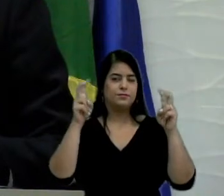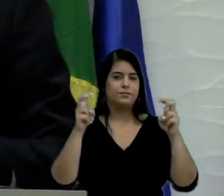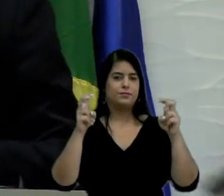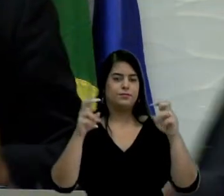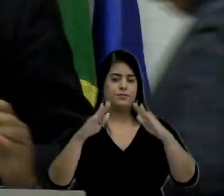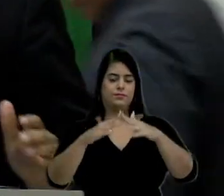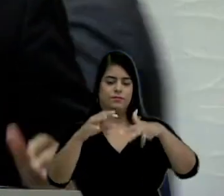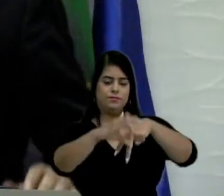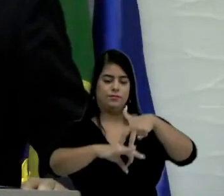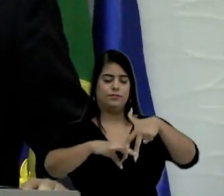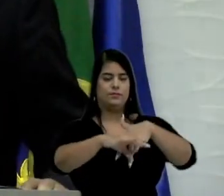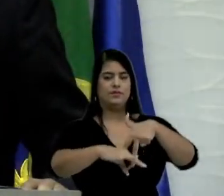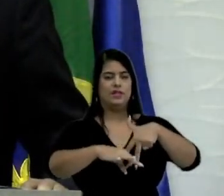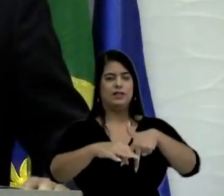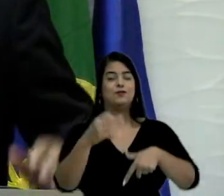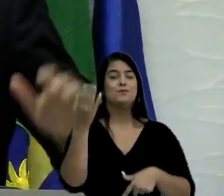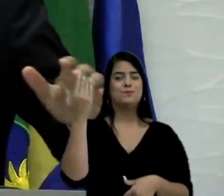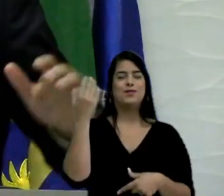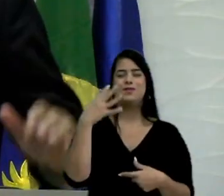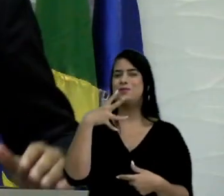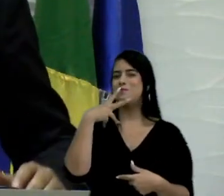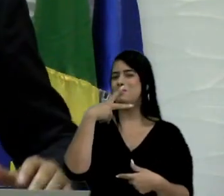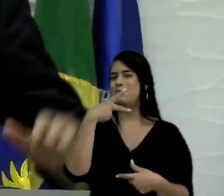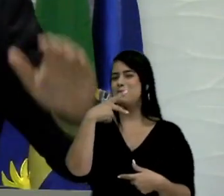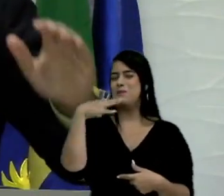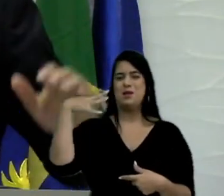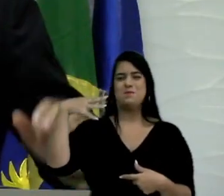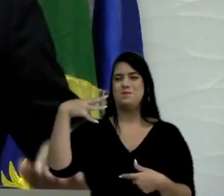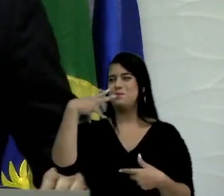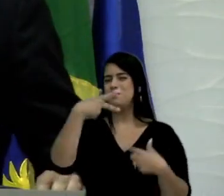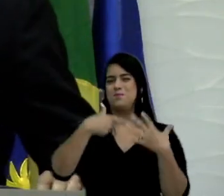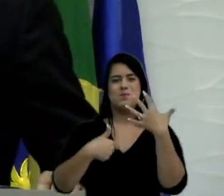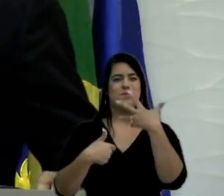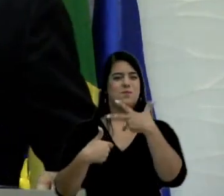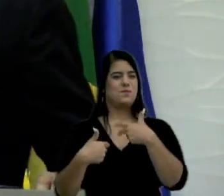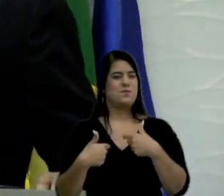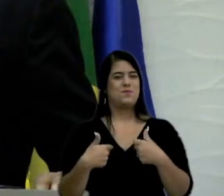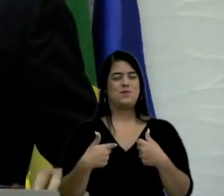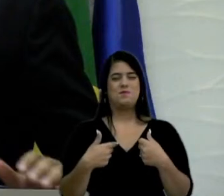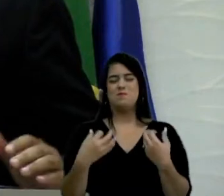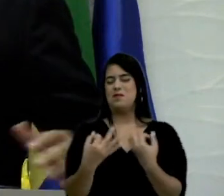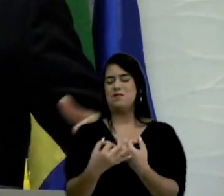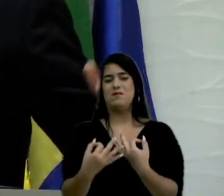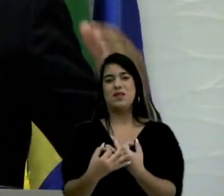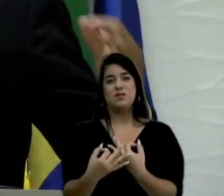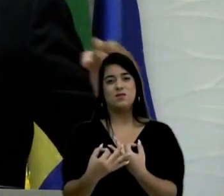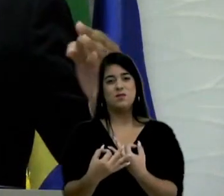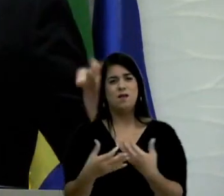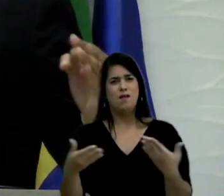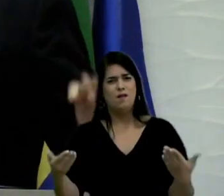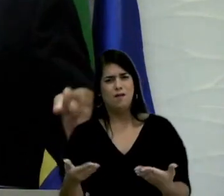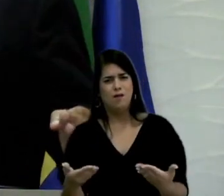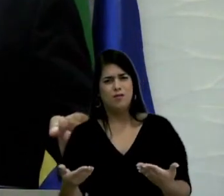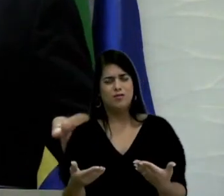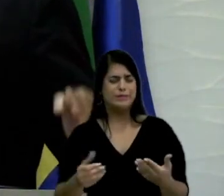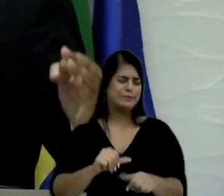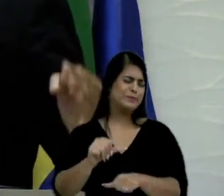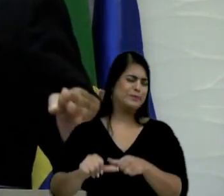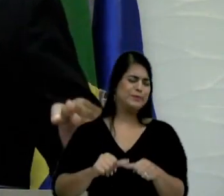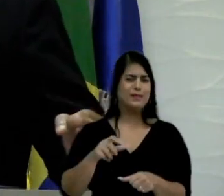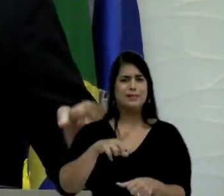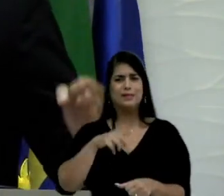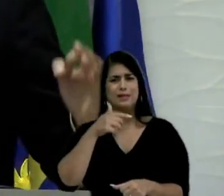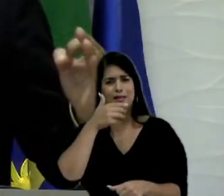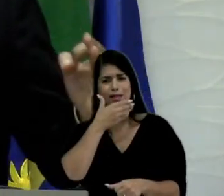muito bom kpd que tinha o tratamento que tinha aí duas vezes por mês hoje tem mãe que